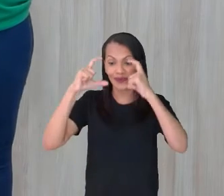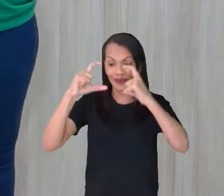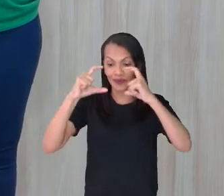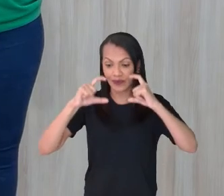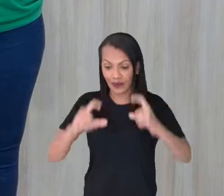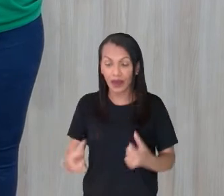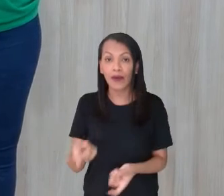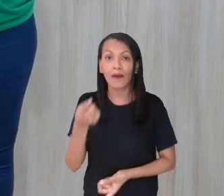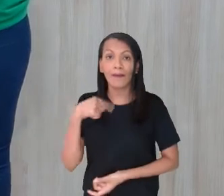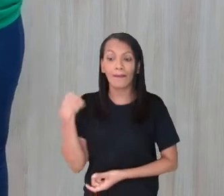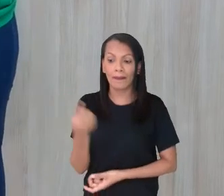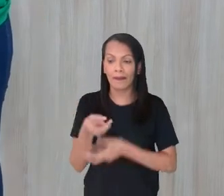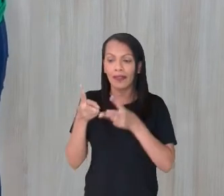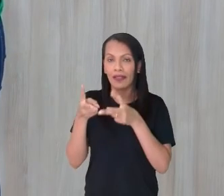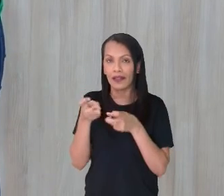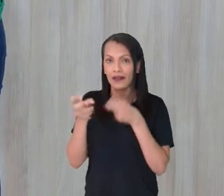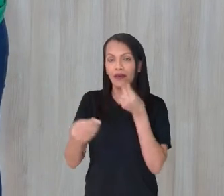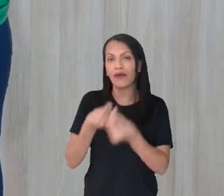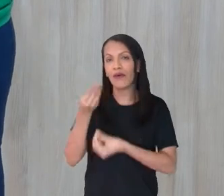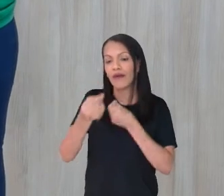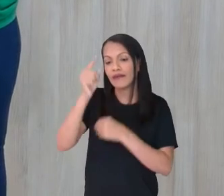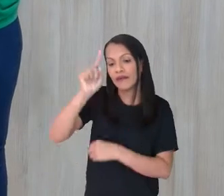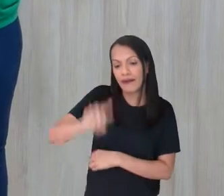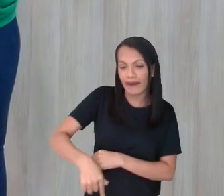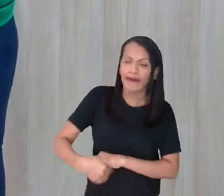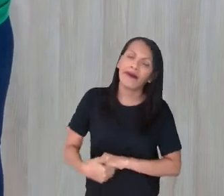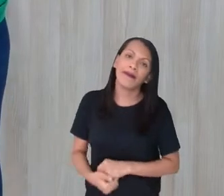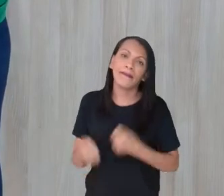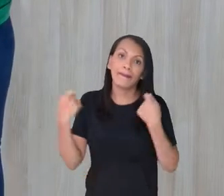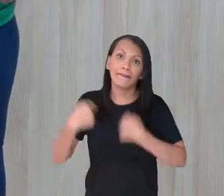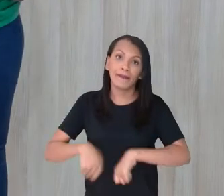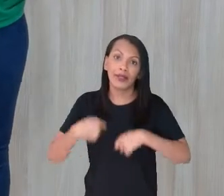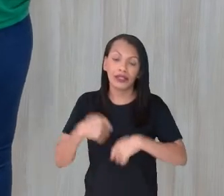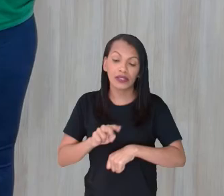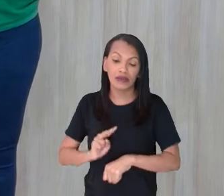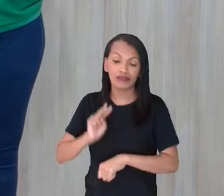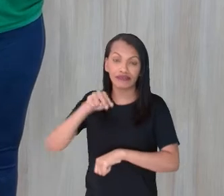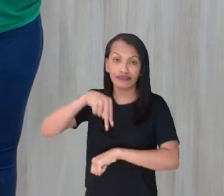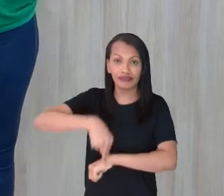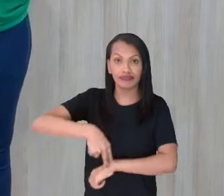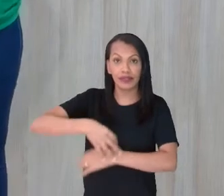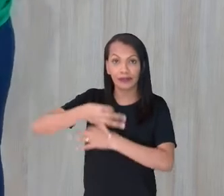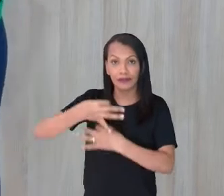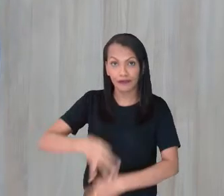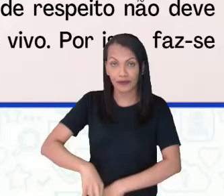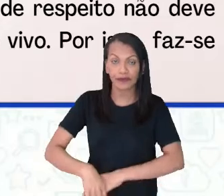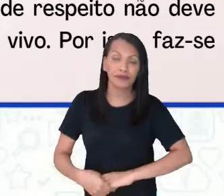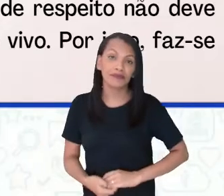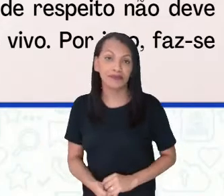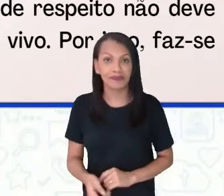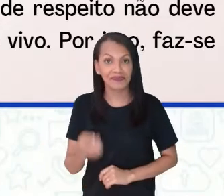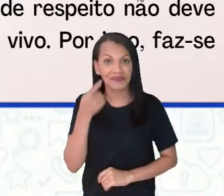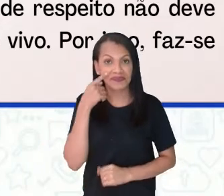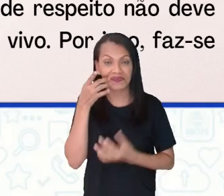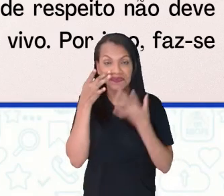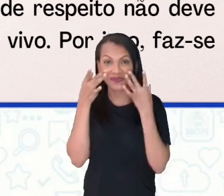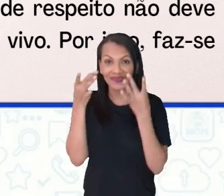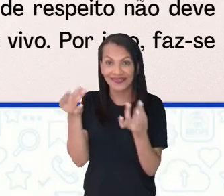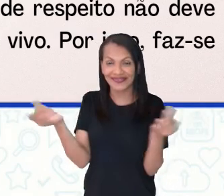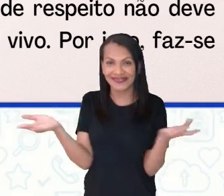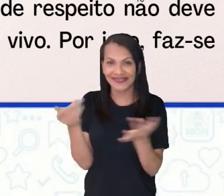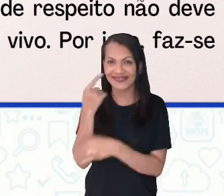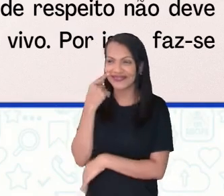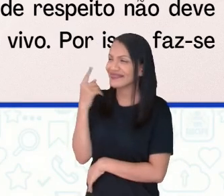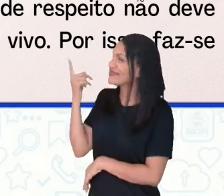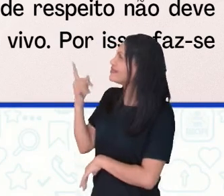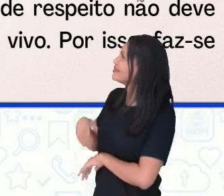gente perceber como é que a gente precisa se posicionar, tudo bem? Então, ó, presta atenção aí.